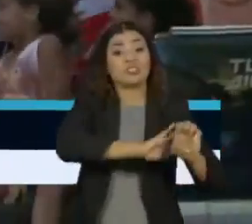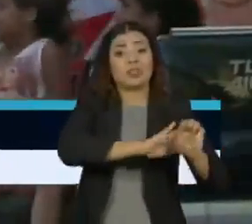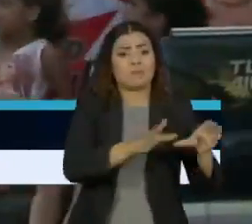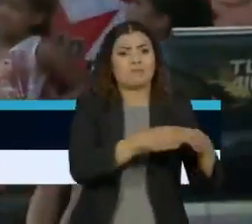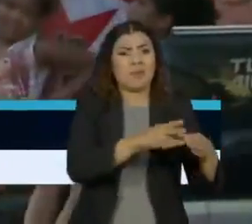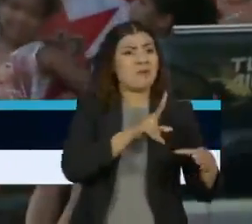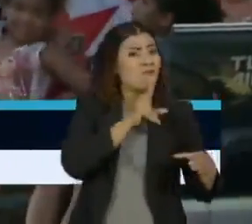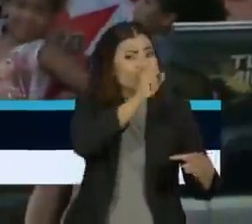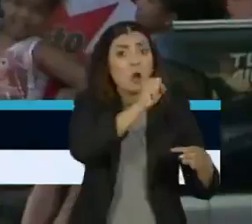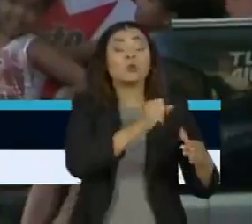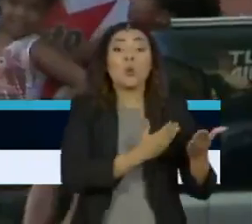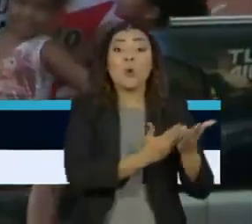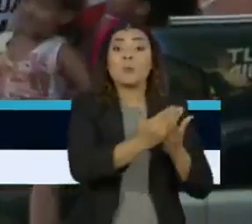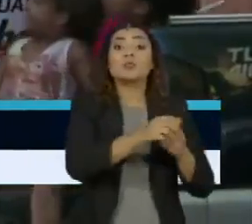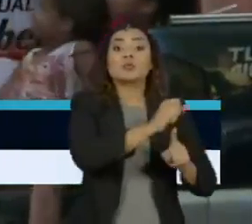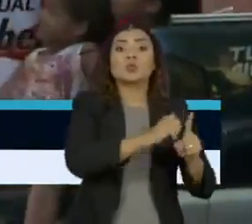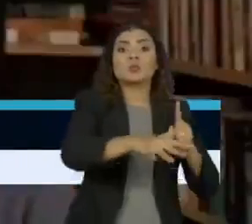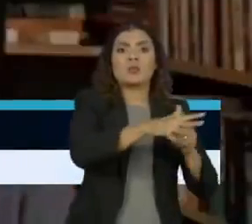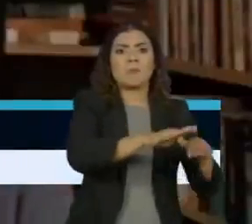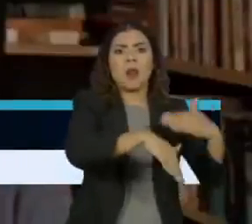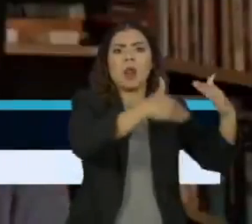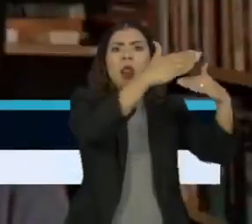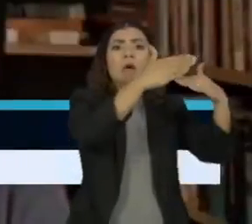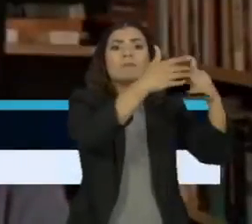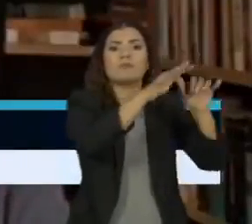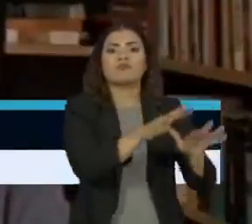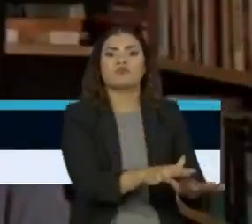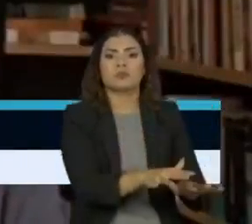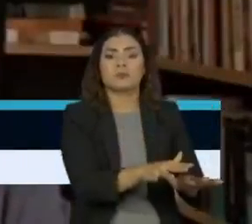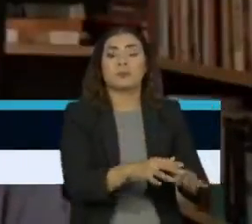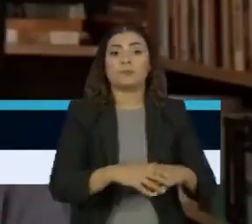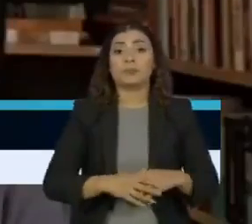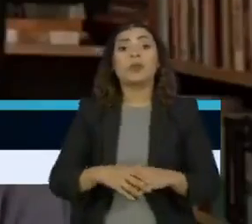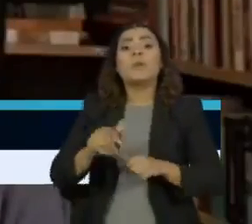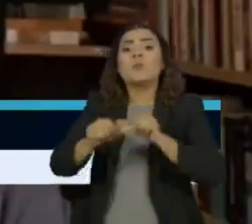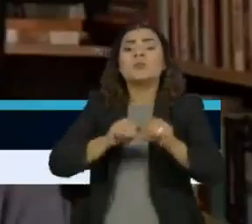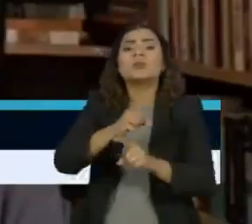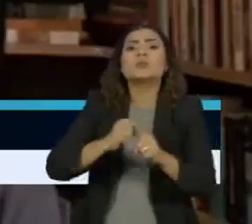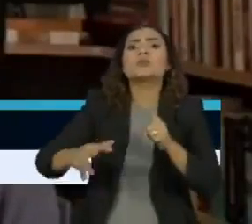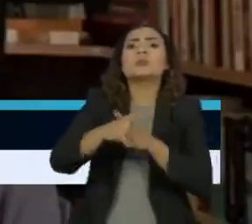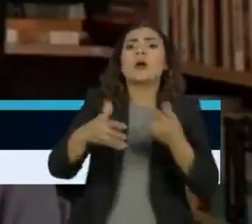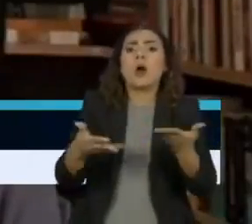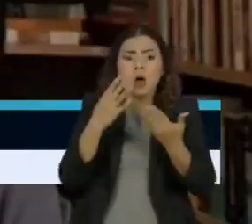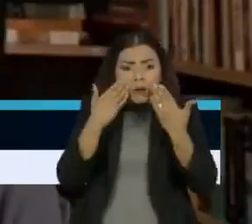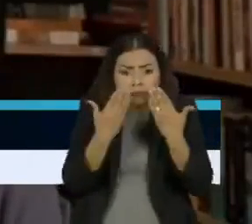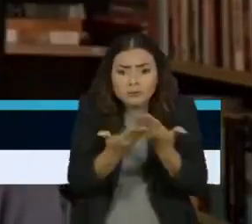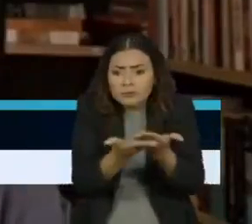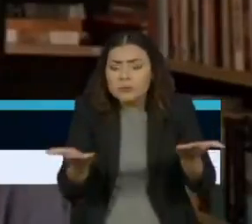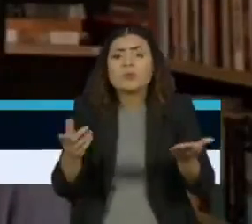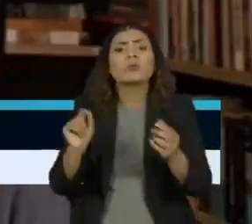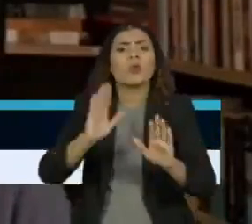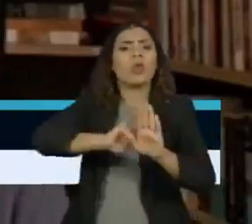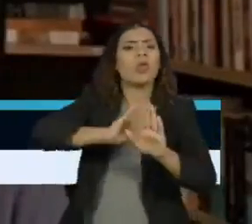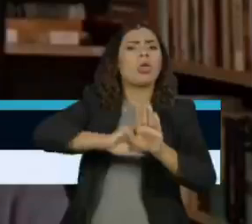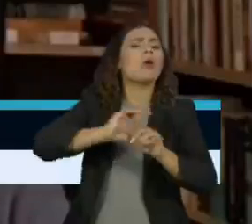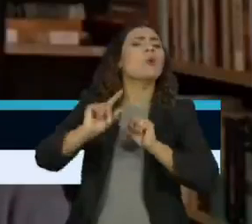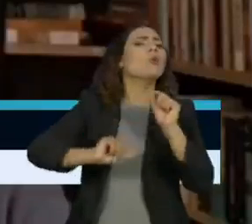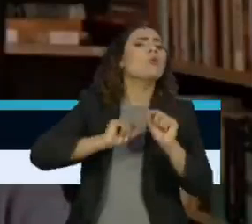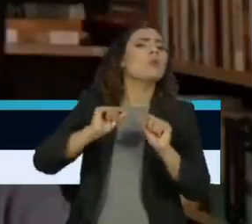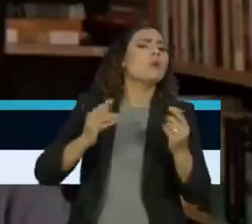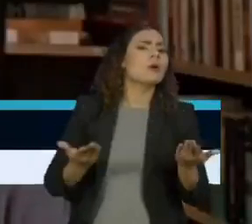país que nasceu na base da sociedade. E qual que é a mudança social que eu vejo como tendo algum papel por trás disso